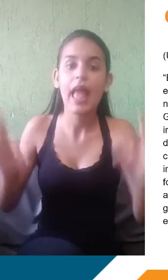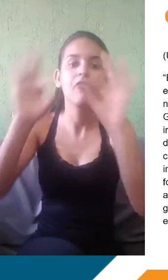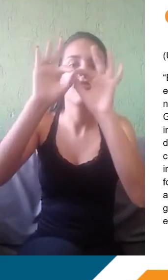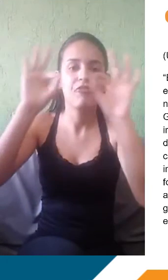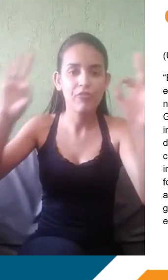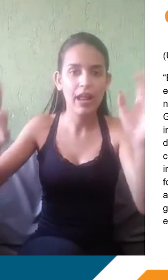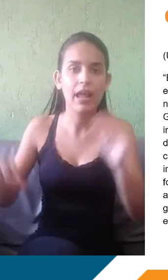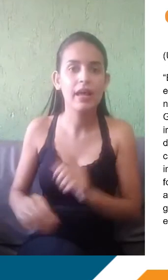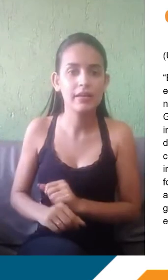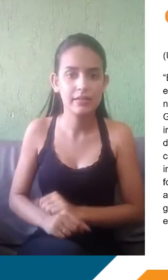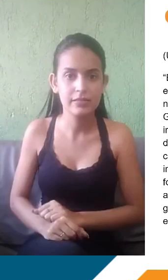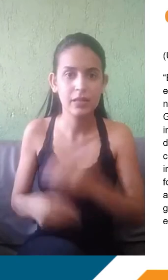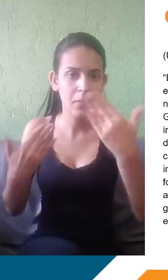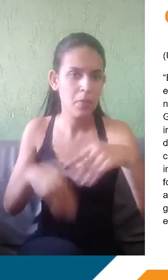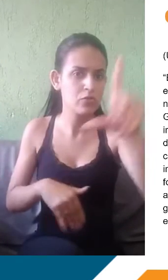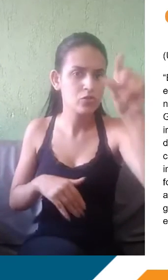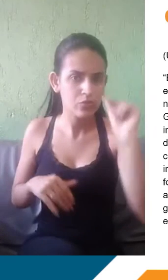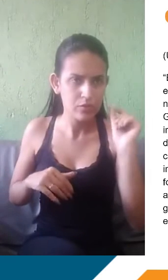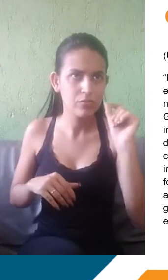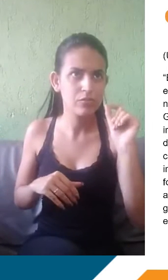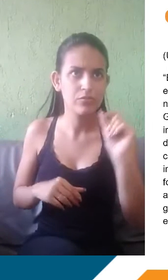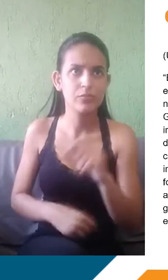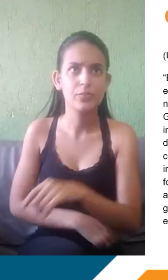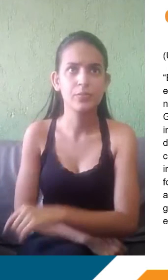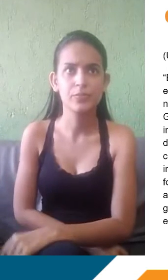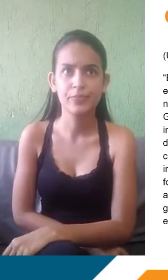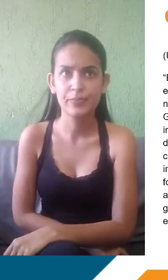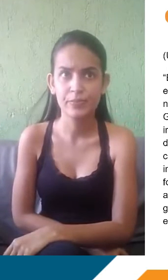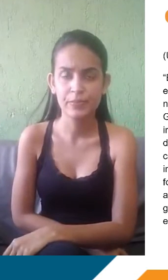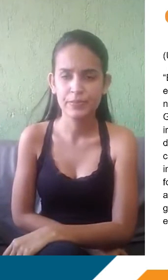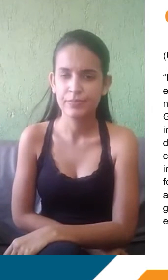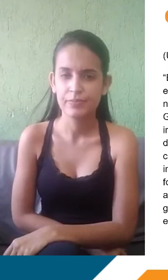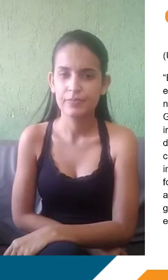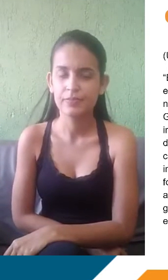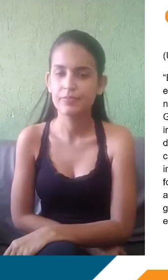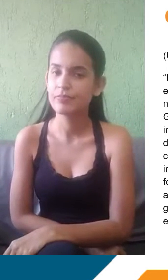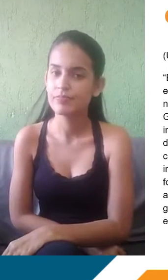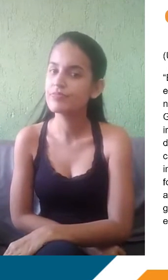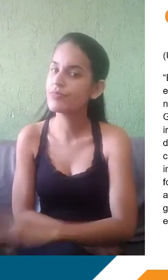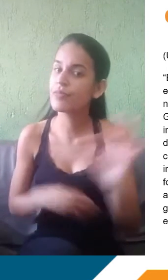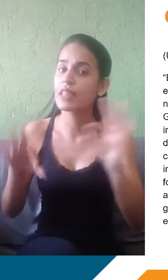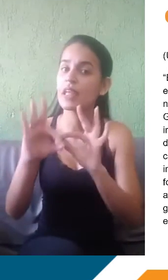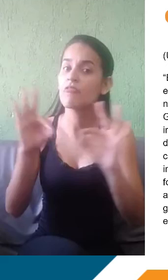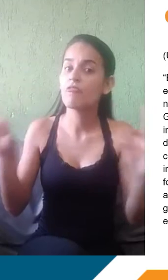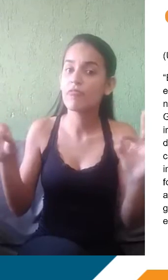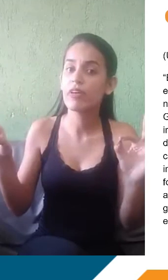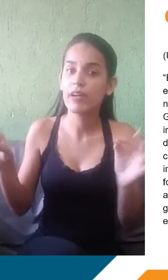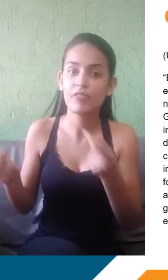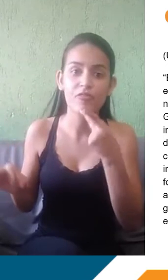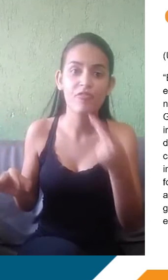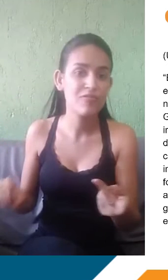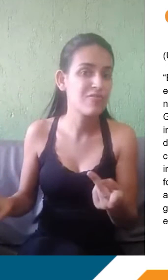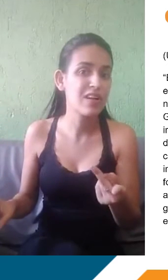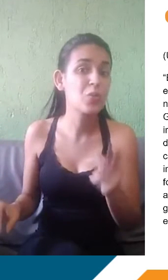e potentes para generalizar. Linhas 8 a 10. Nota-se que o argumento de Lima Barreto busca